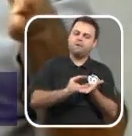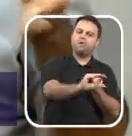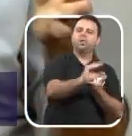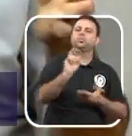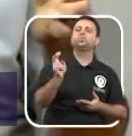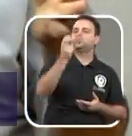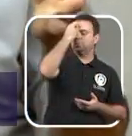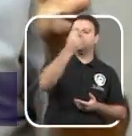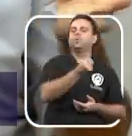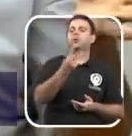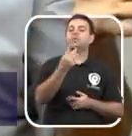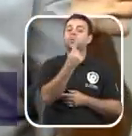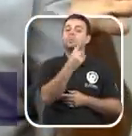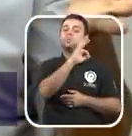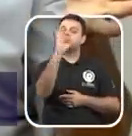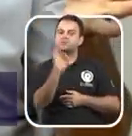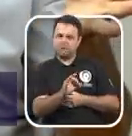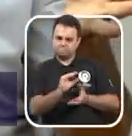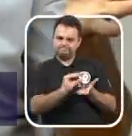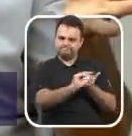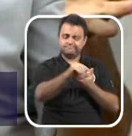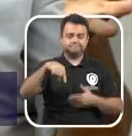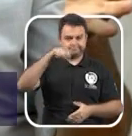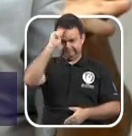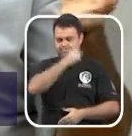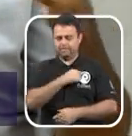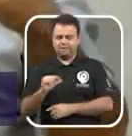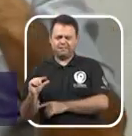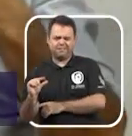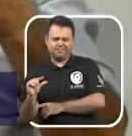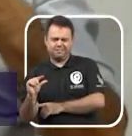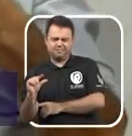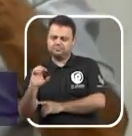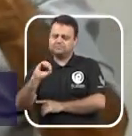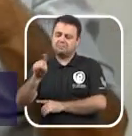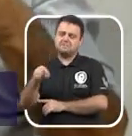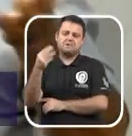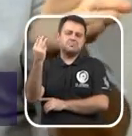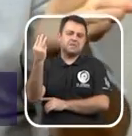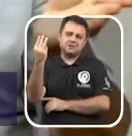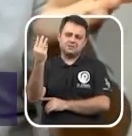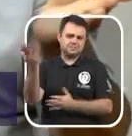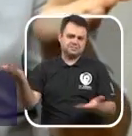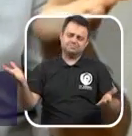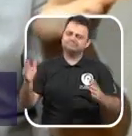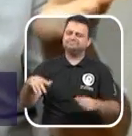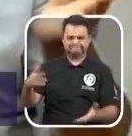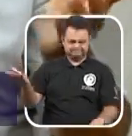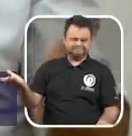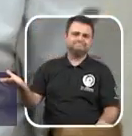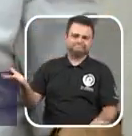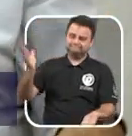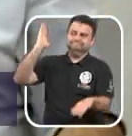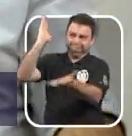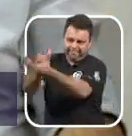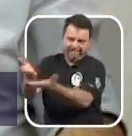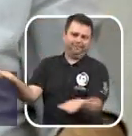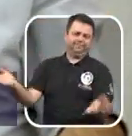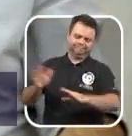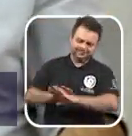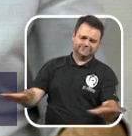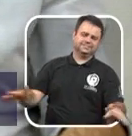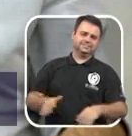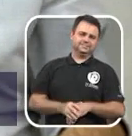é 0,3%, é menos de 0,5%. Então, tem que acabar com a hipocrisia, né? Agora o